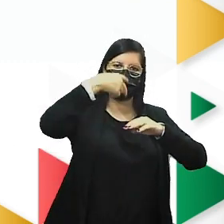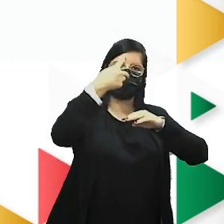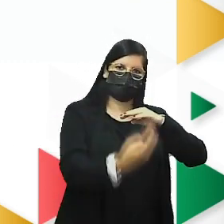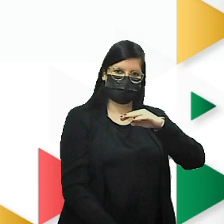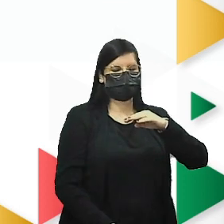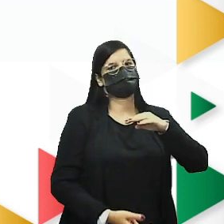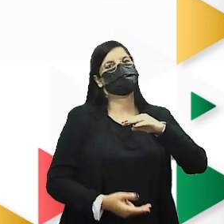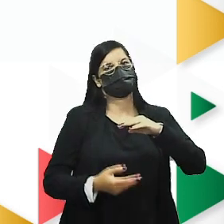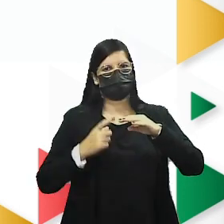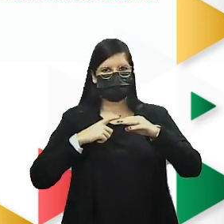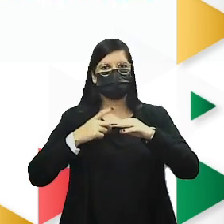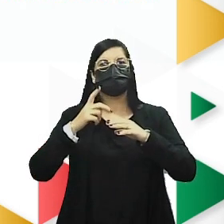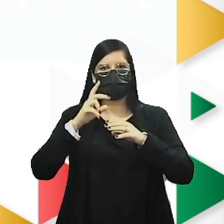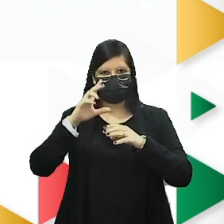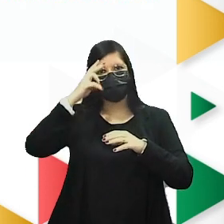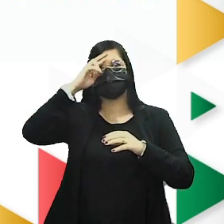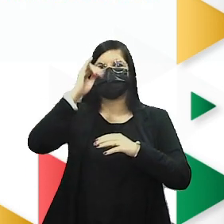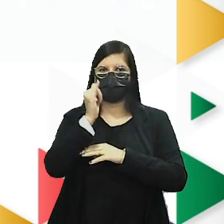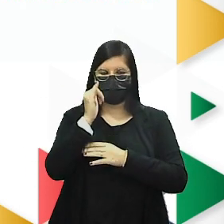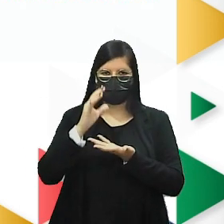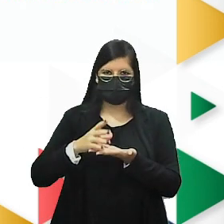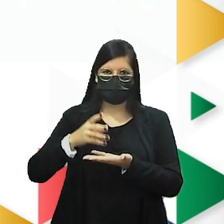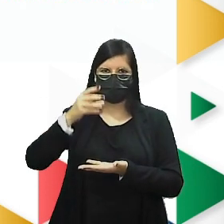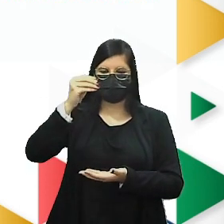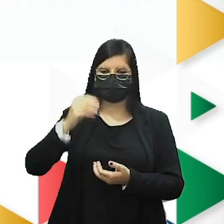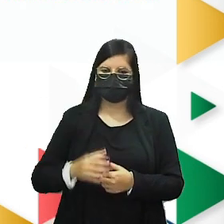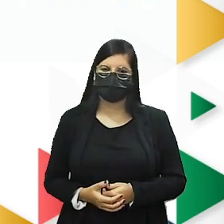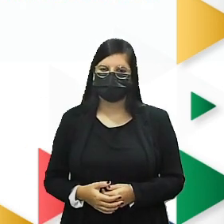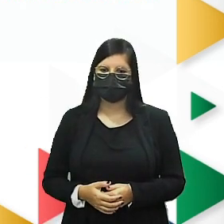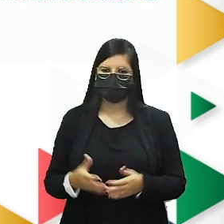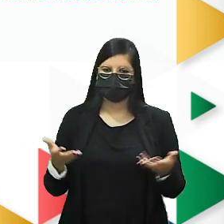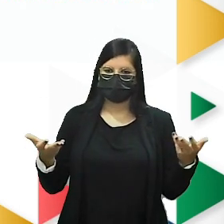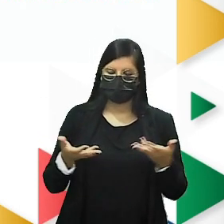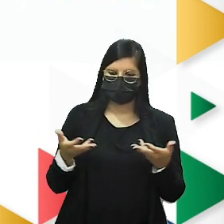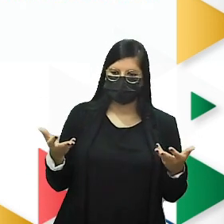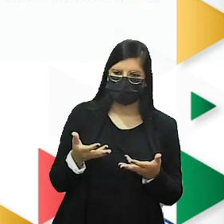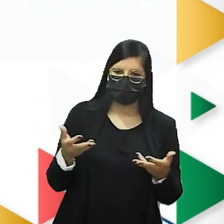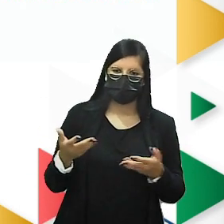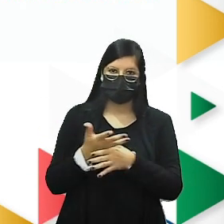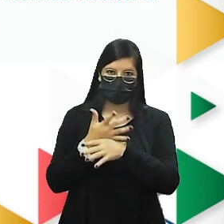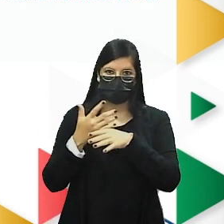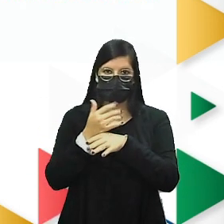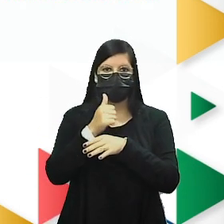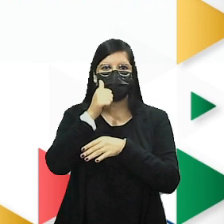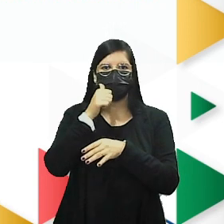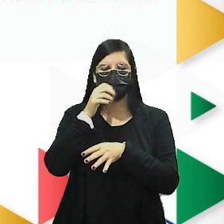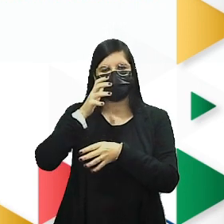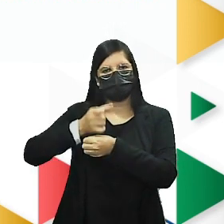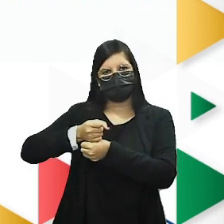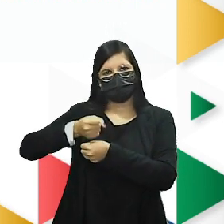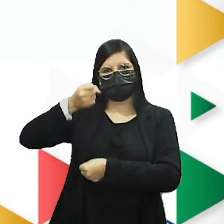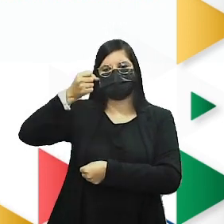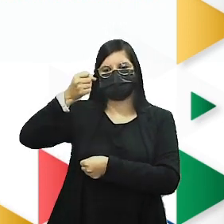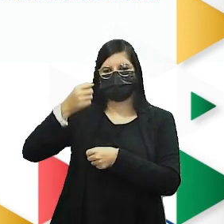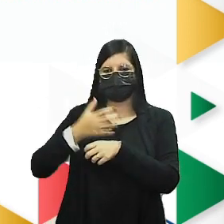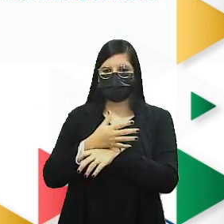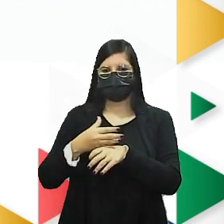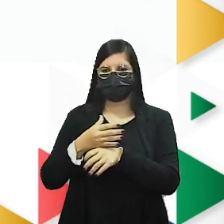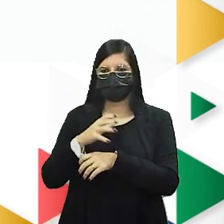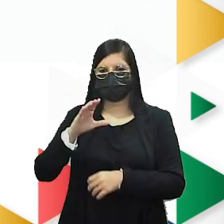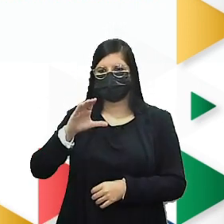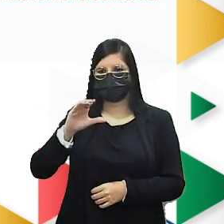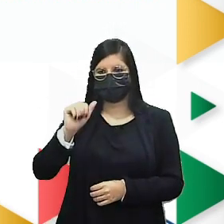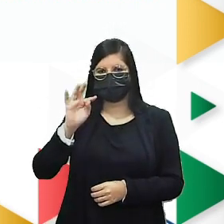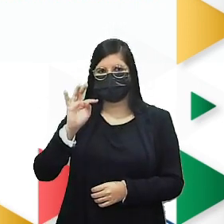essa lenda lá em Fernando de Noronha. Também vamos contar um pouquinho das lendas urbanas. Tem a mulher da sombrinha em Catende. Uma